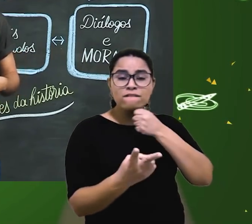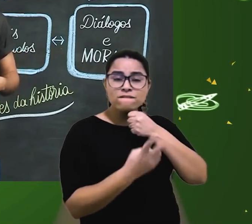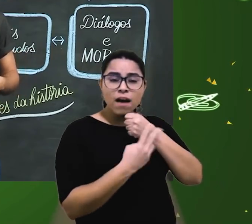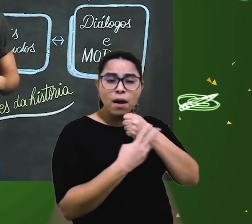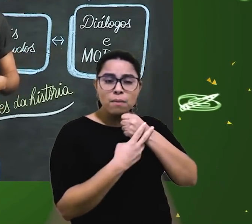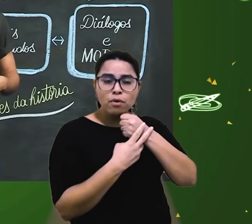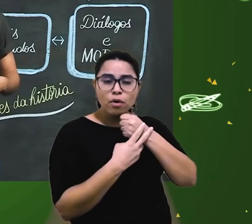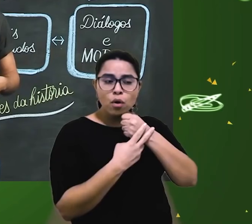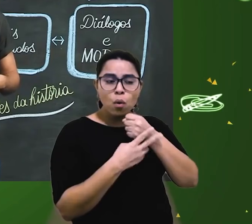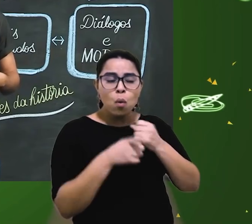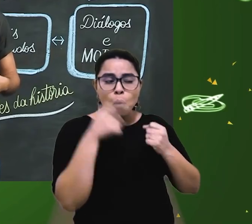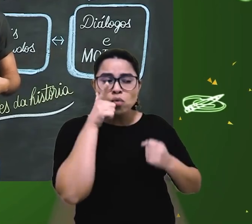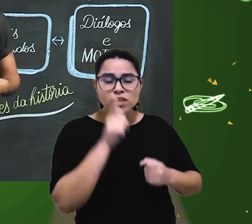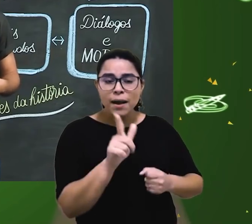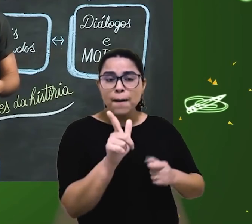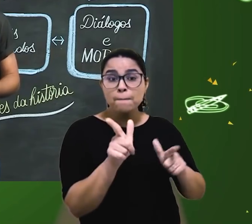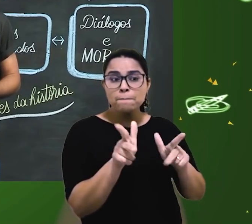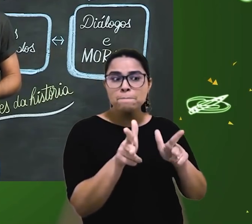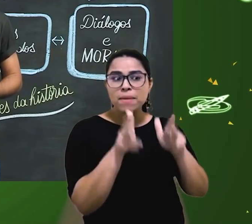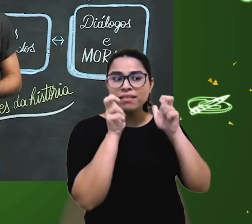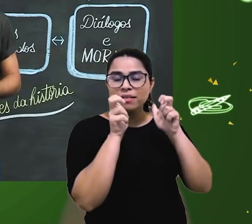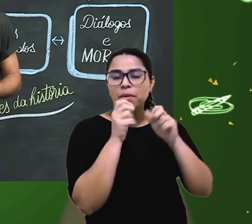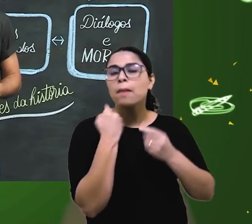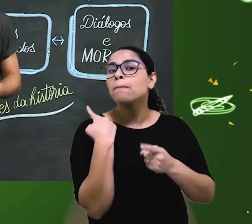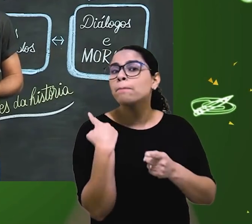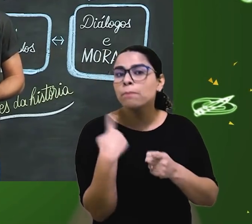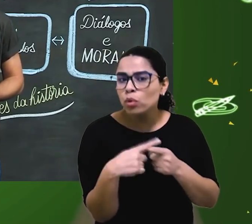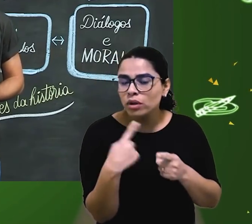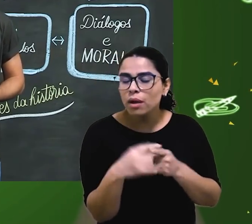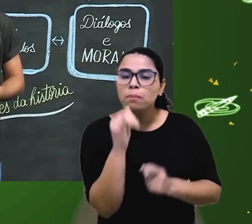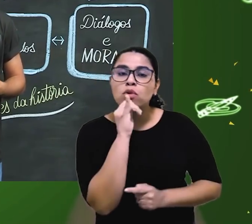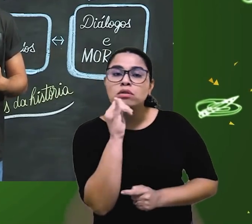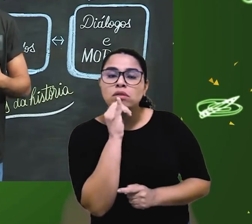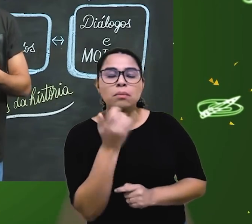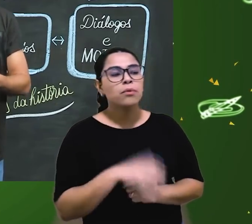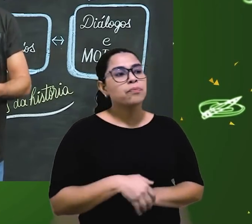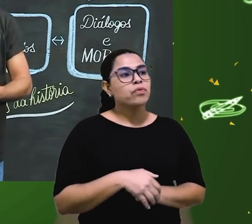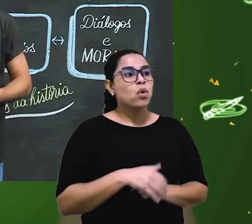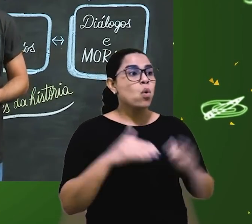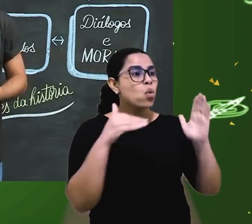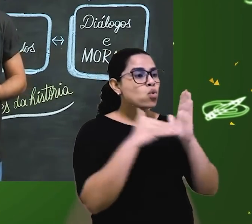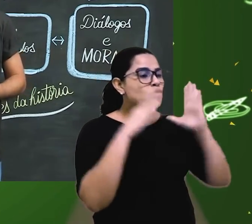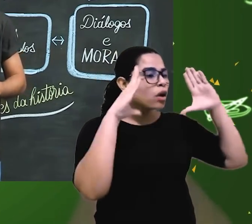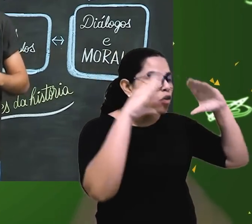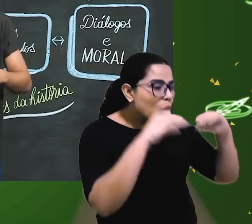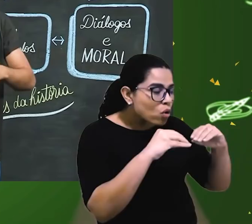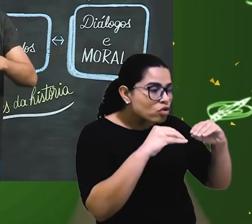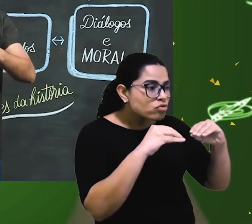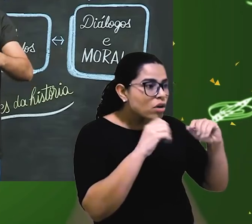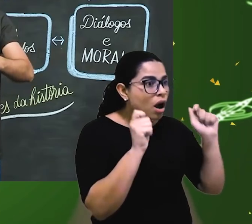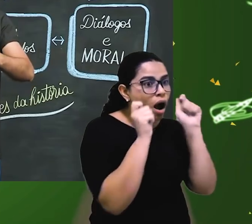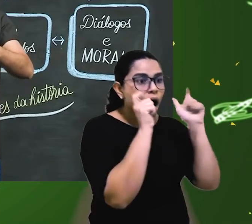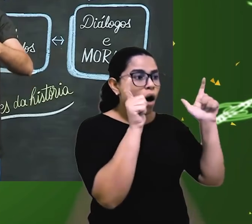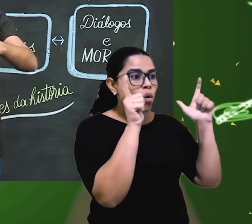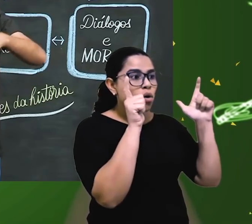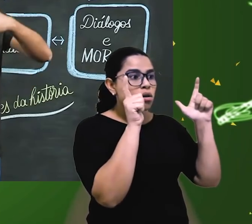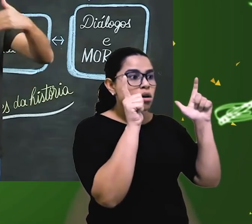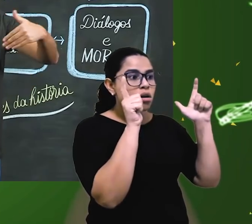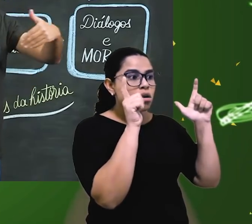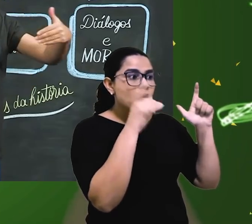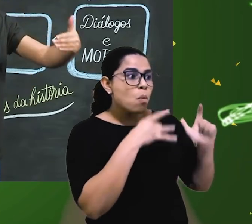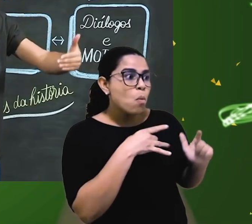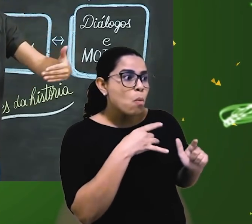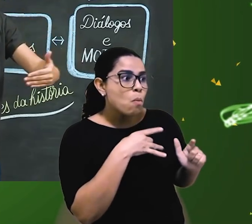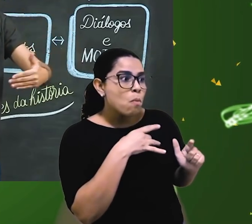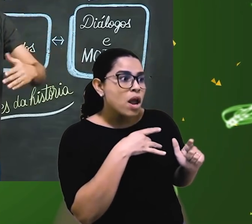que fala. Então, um narrador em primeira pessoa, ele vai dizer, na última noite acordei com medo. Fazia 1 ano que